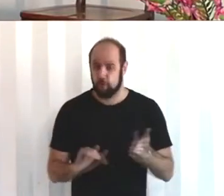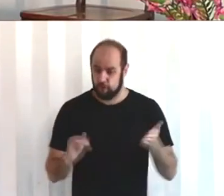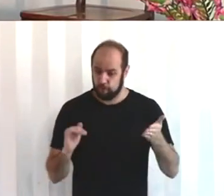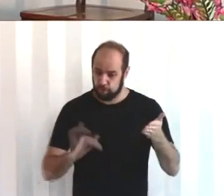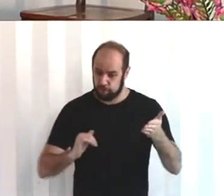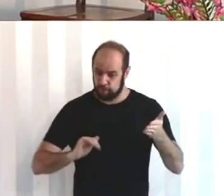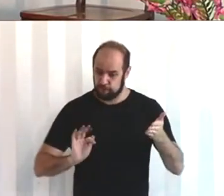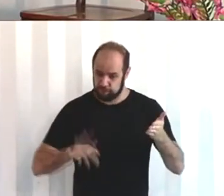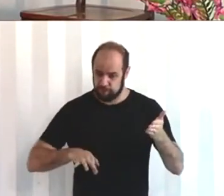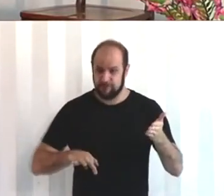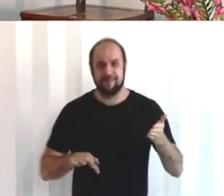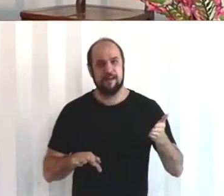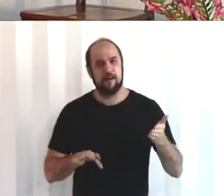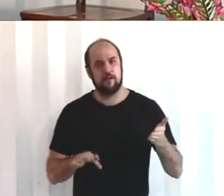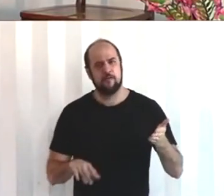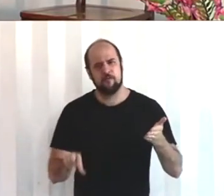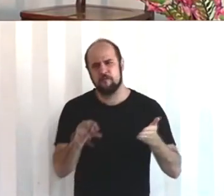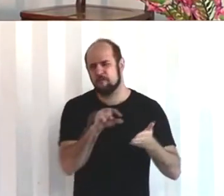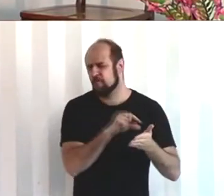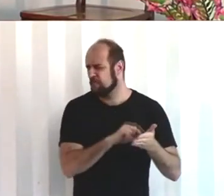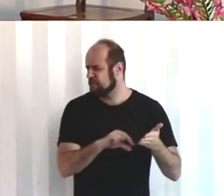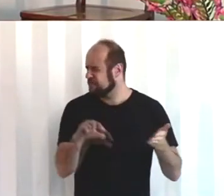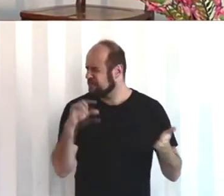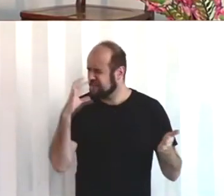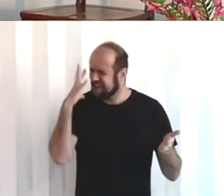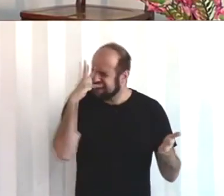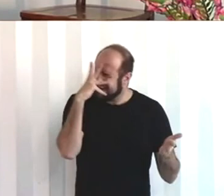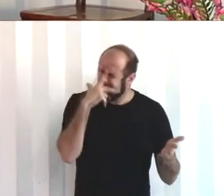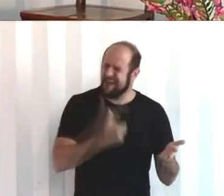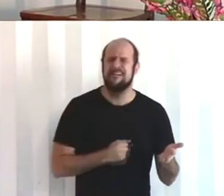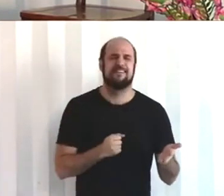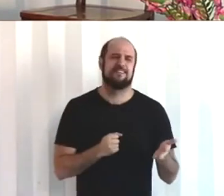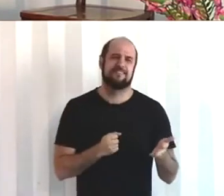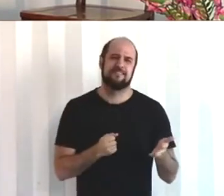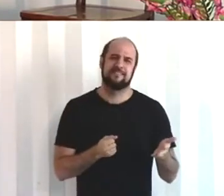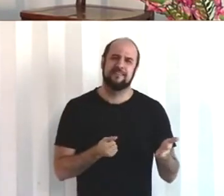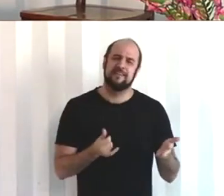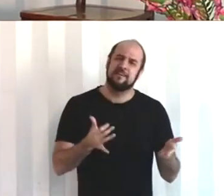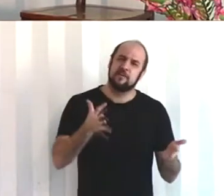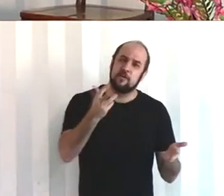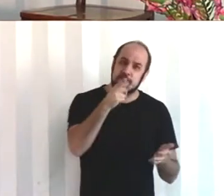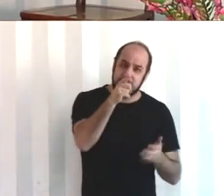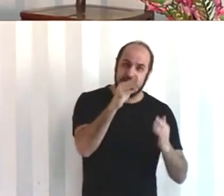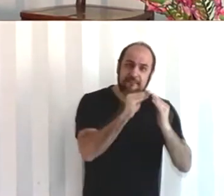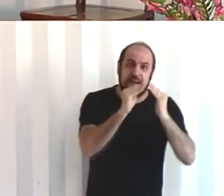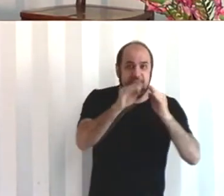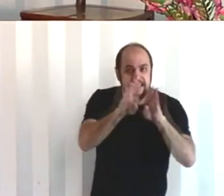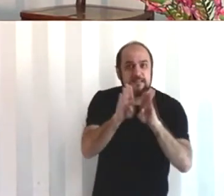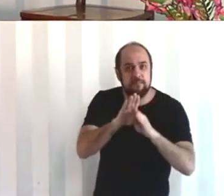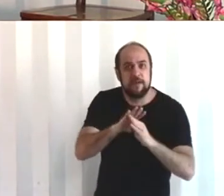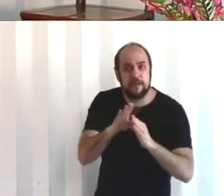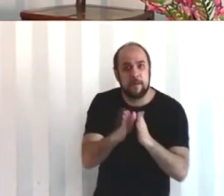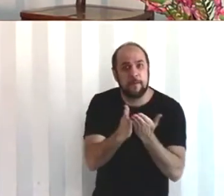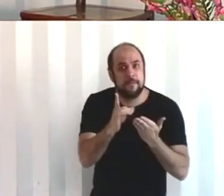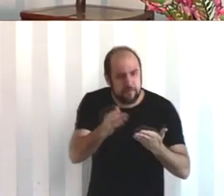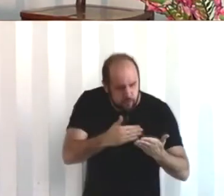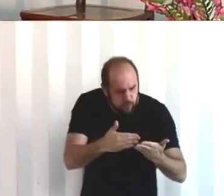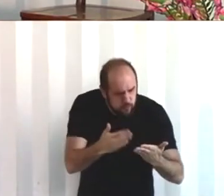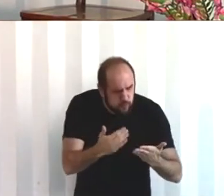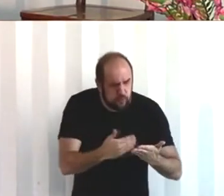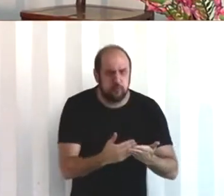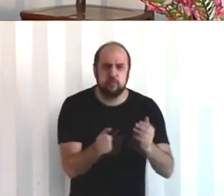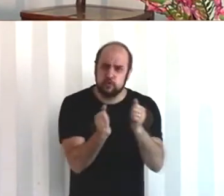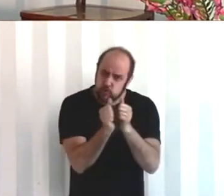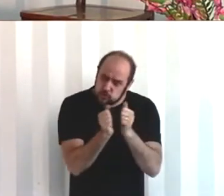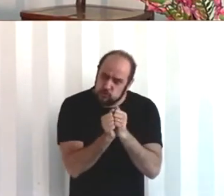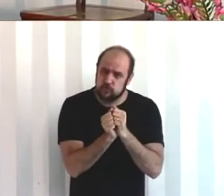com essa declaração tão linda, e que eu quero convidar os irmãos que estão em casa também. Abra a sua Bíblia. Nós vamos ler juntos, você